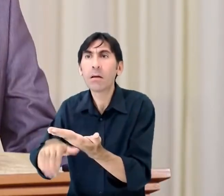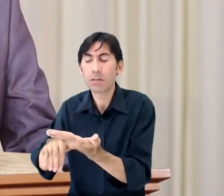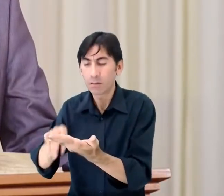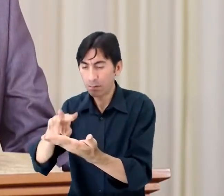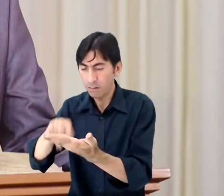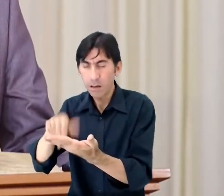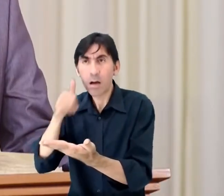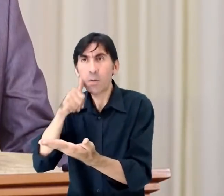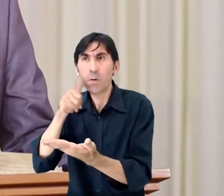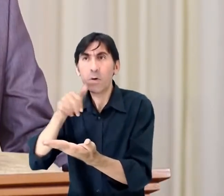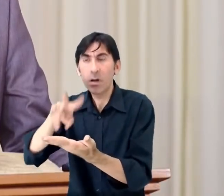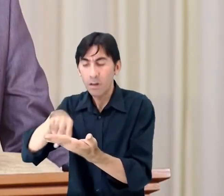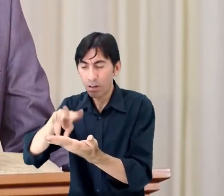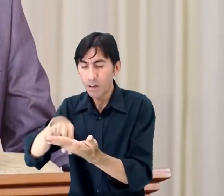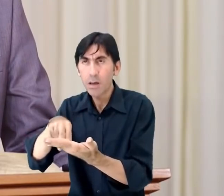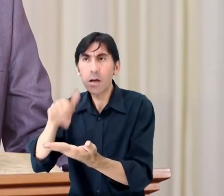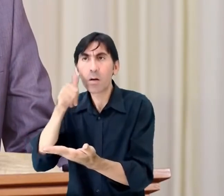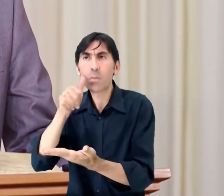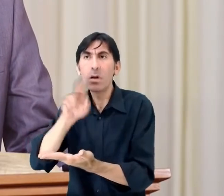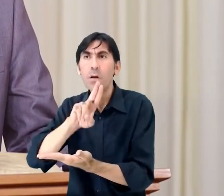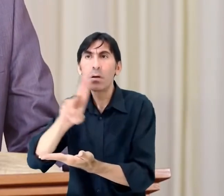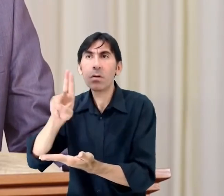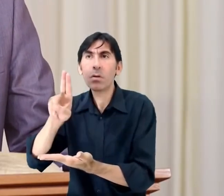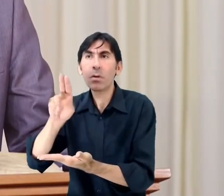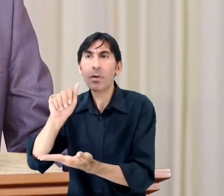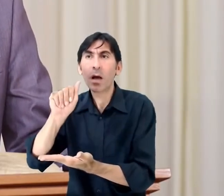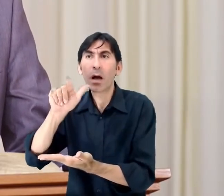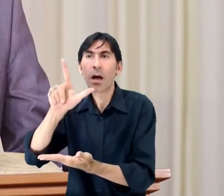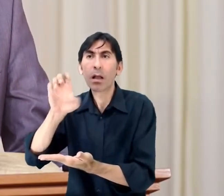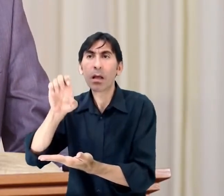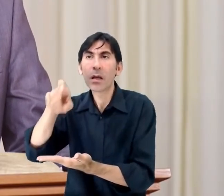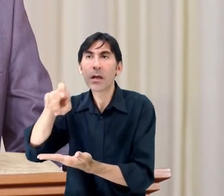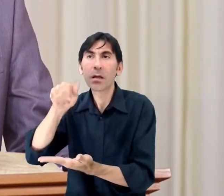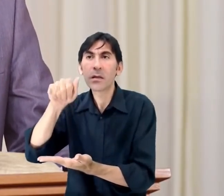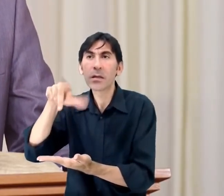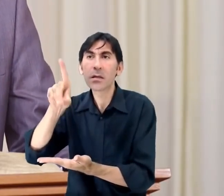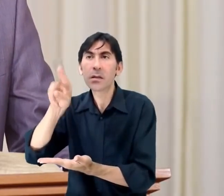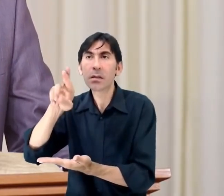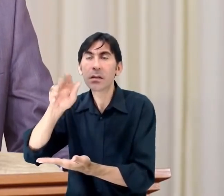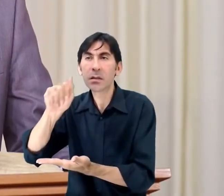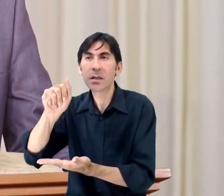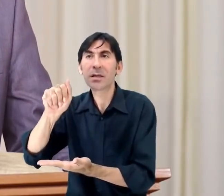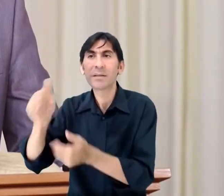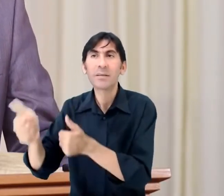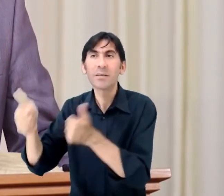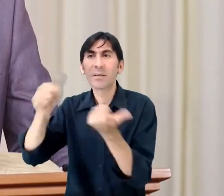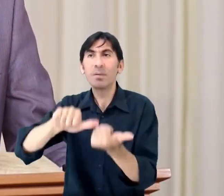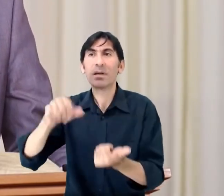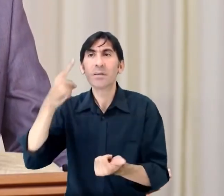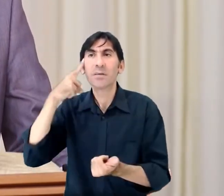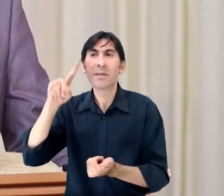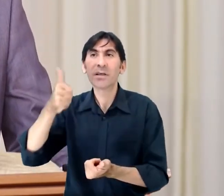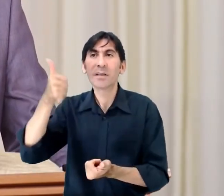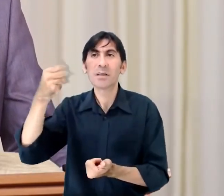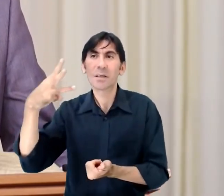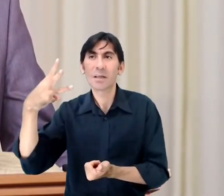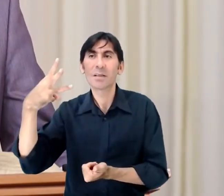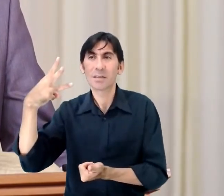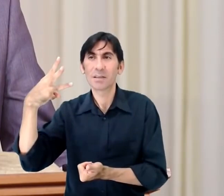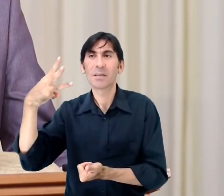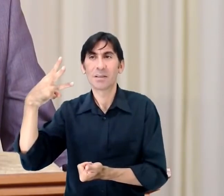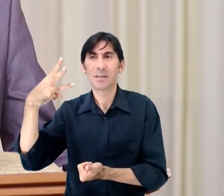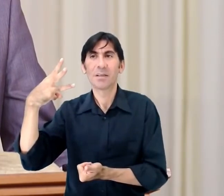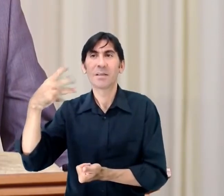irmã Alexandra foi batizada no dia 13 de dezembro do ano